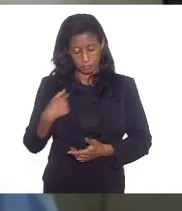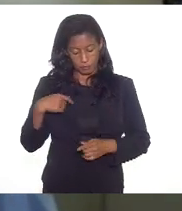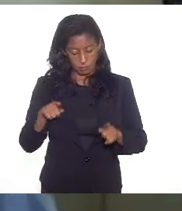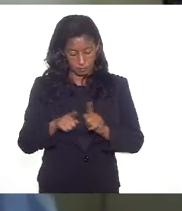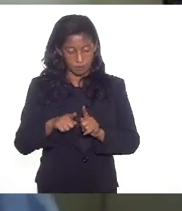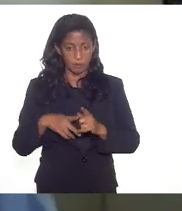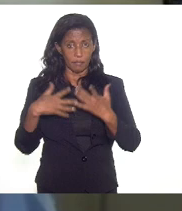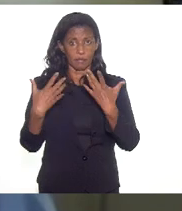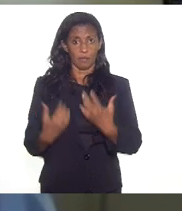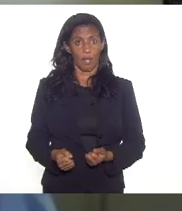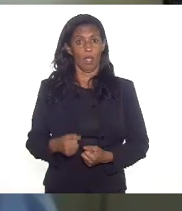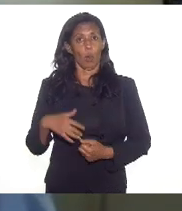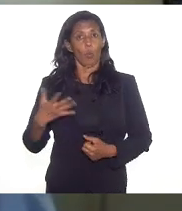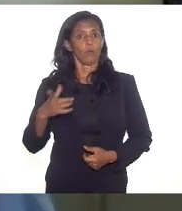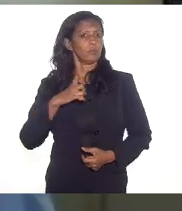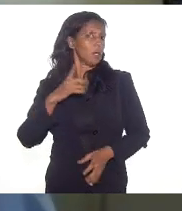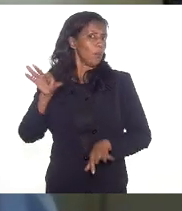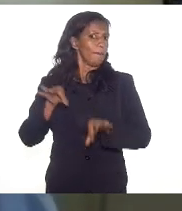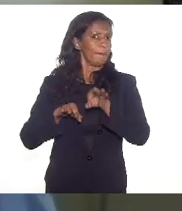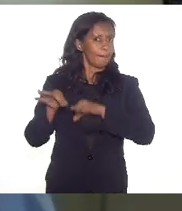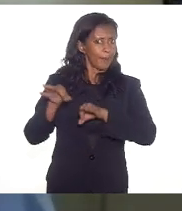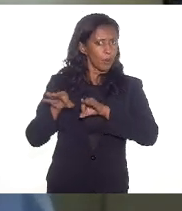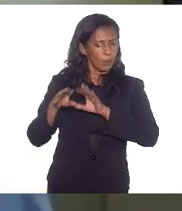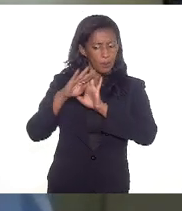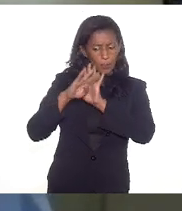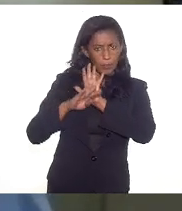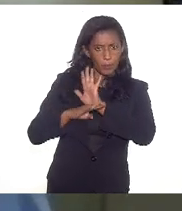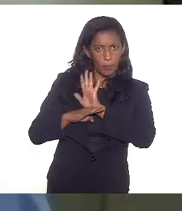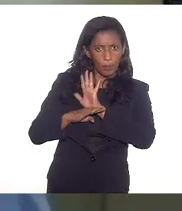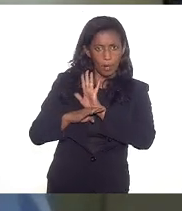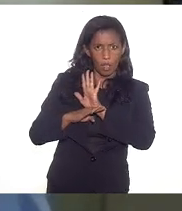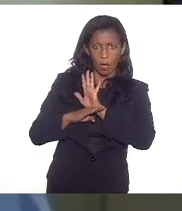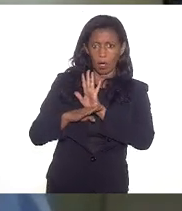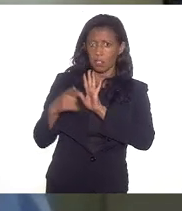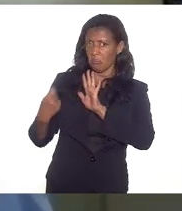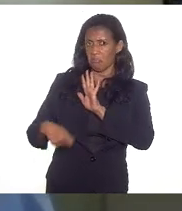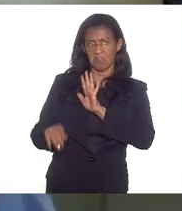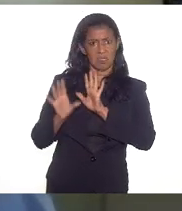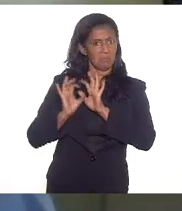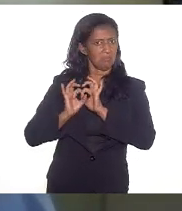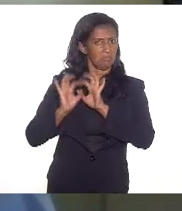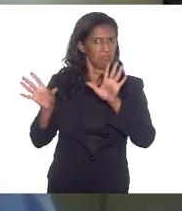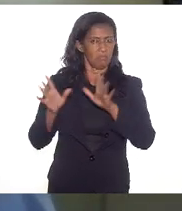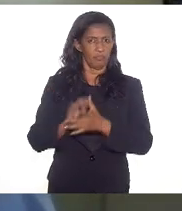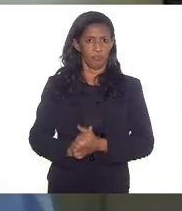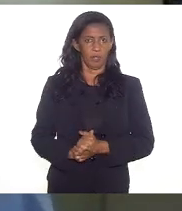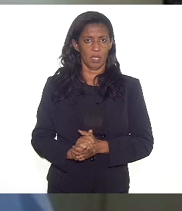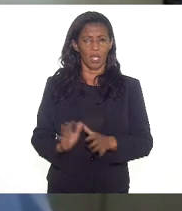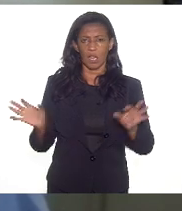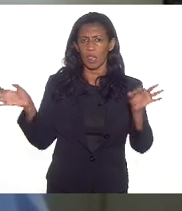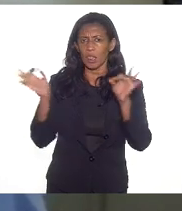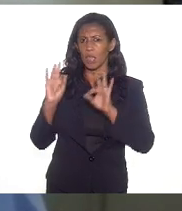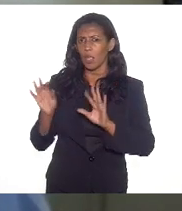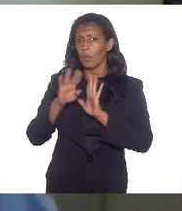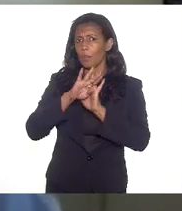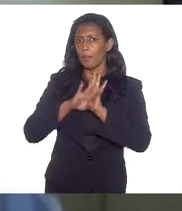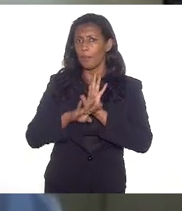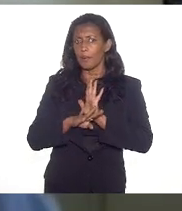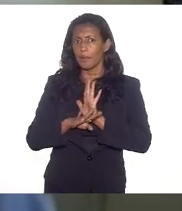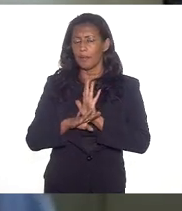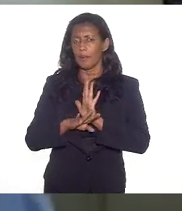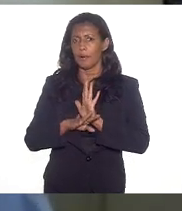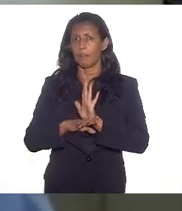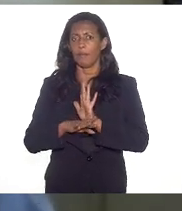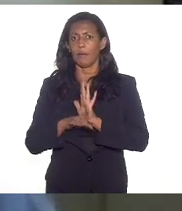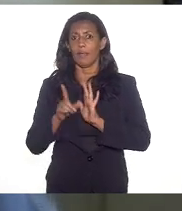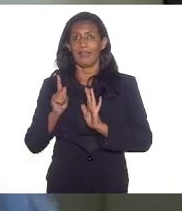quando se trata de um programa, não precisa ser autorizativo, porque nenhum programa existente ele